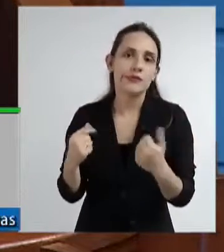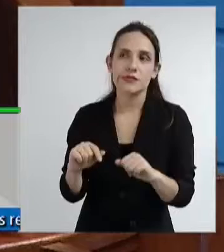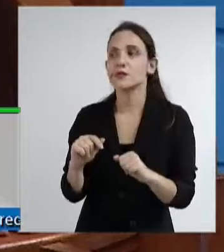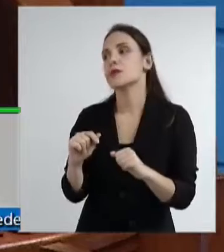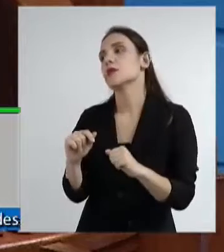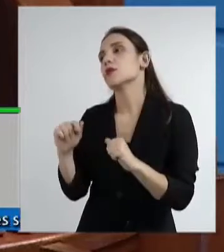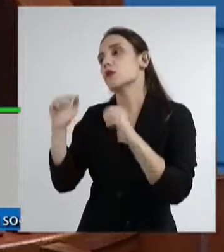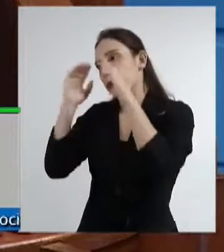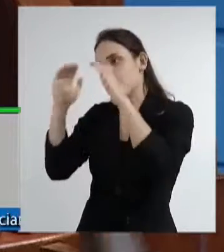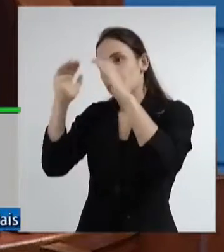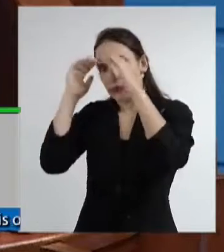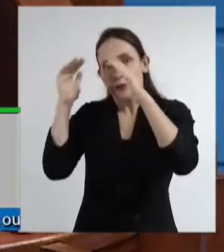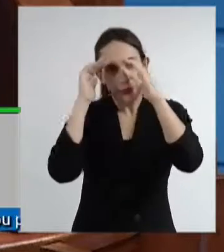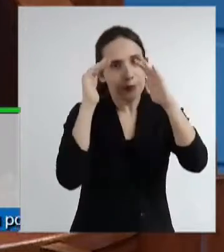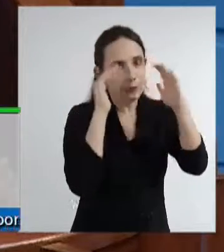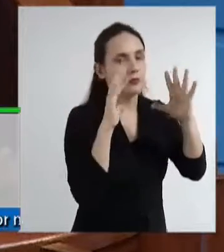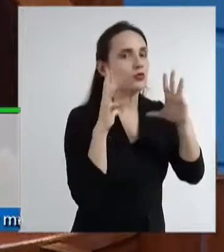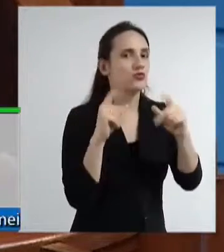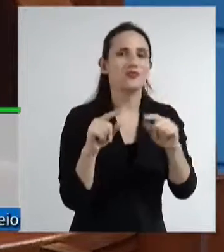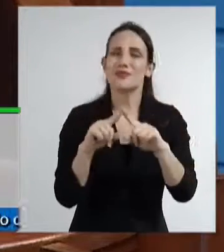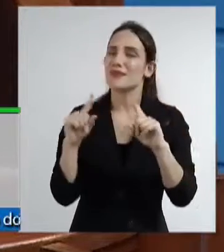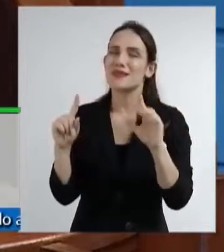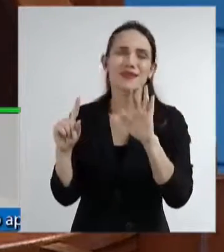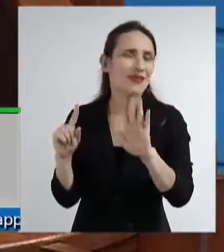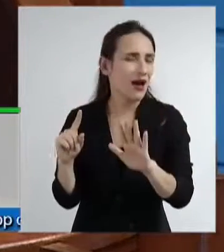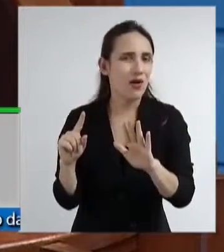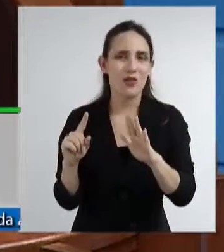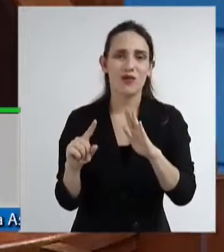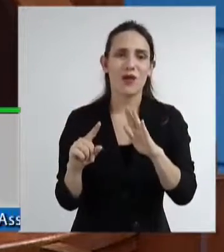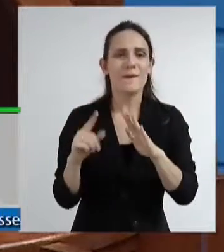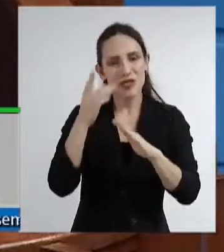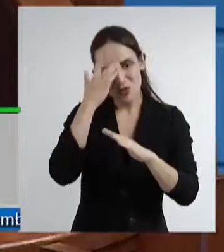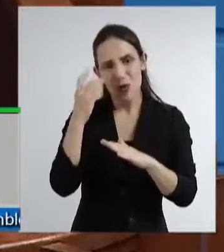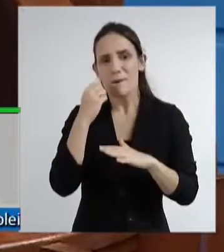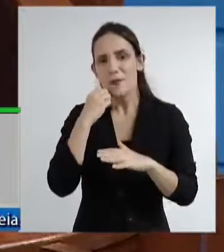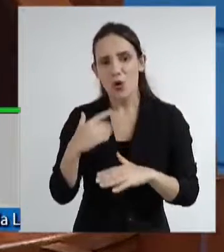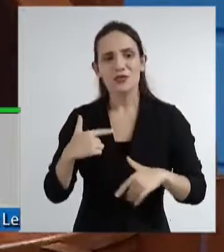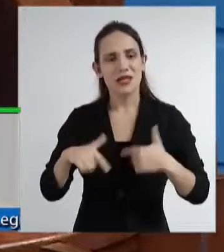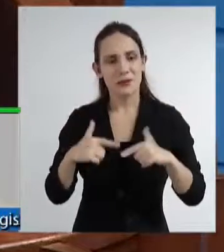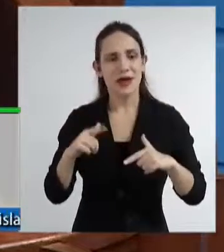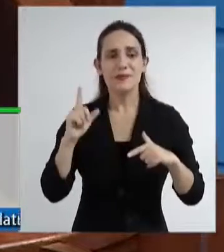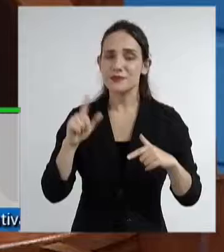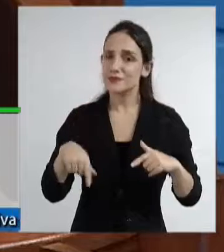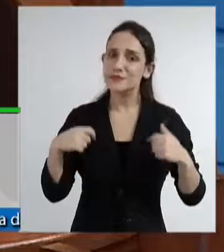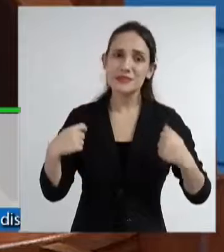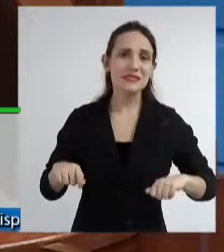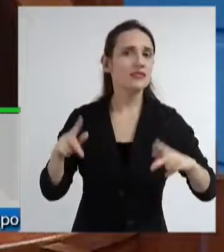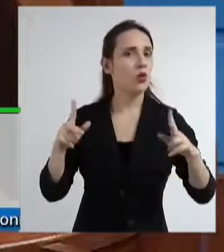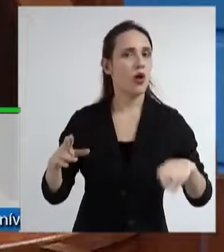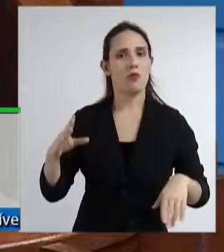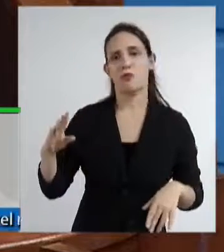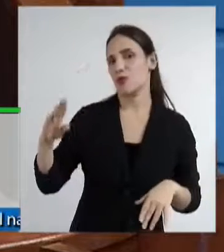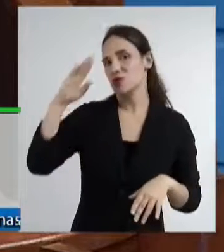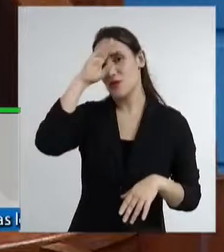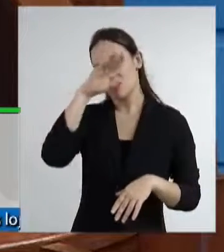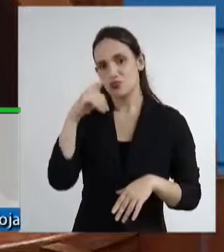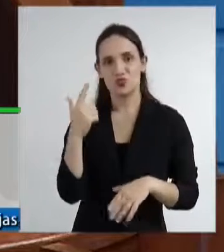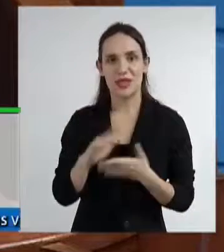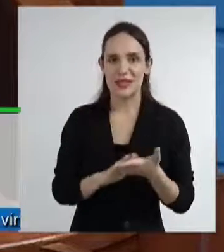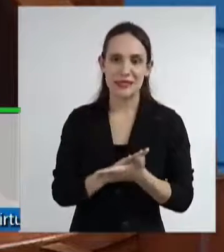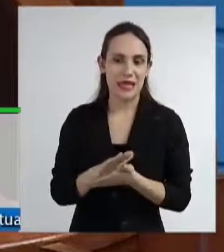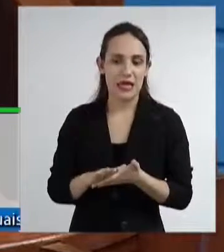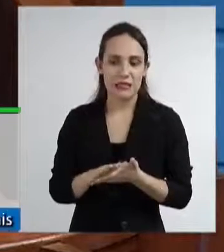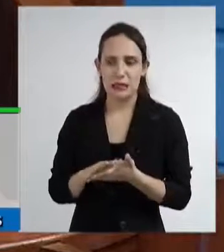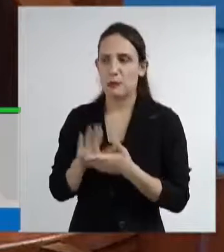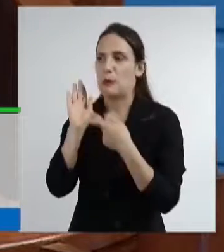irá realmente desempenhar um bom papel aquele que entrar na condição em que o presidente Jair Bolsonaro ocupou o